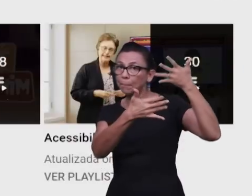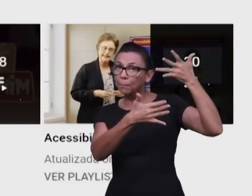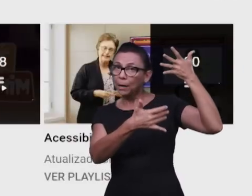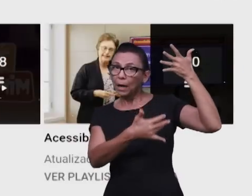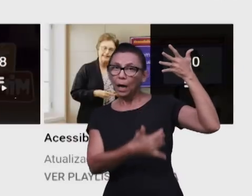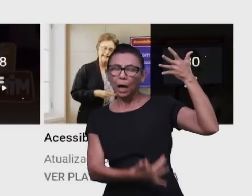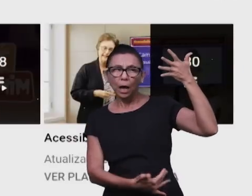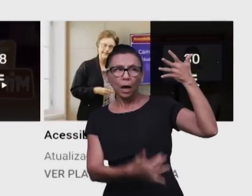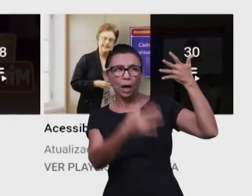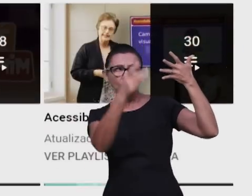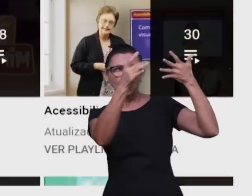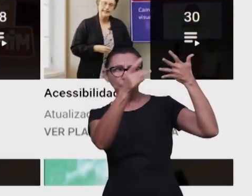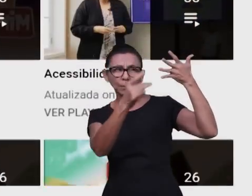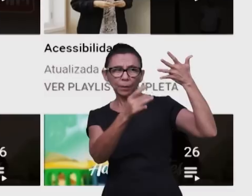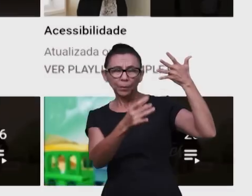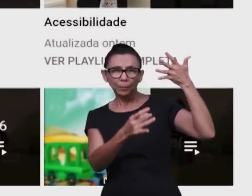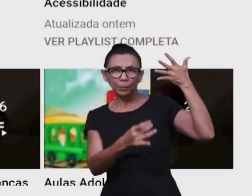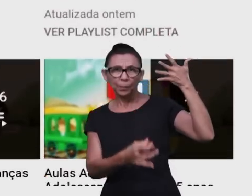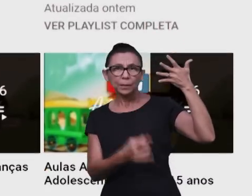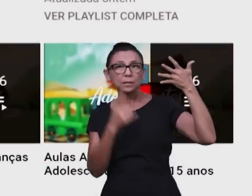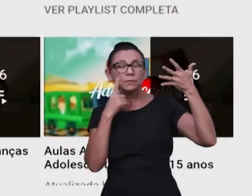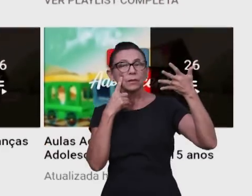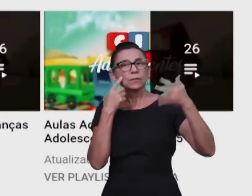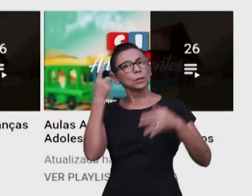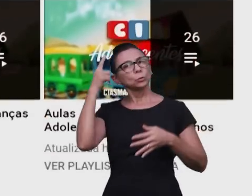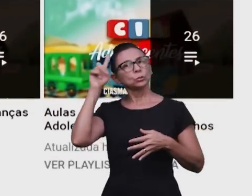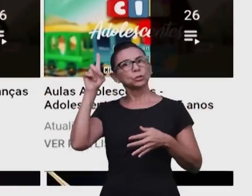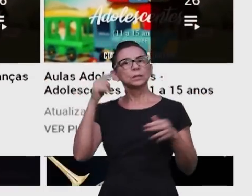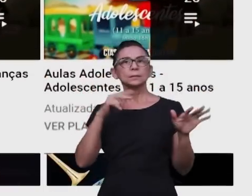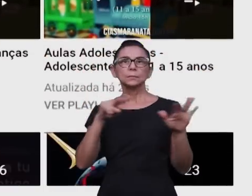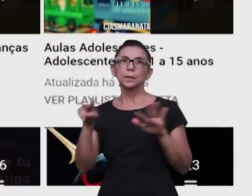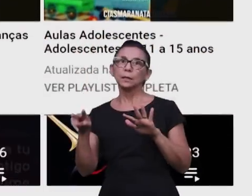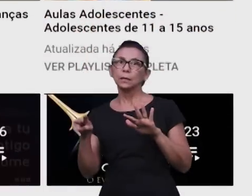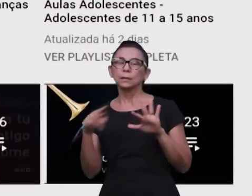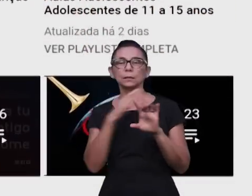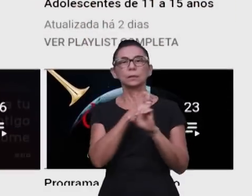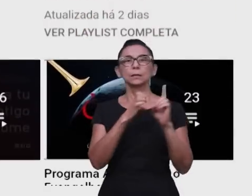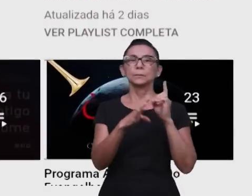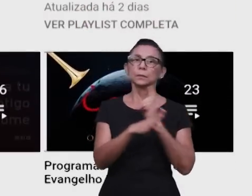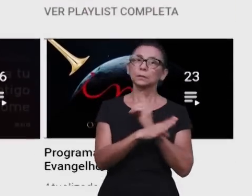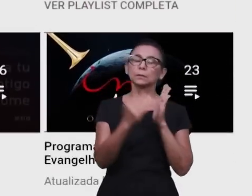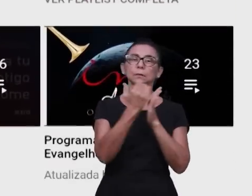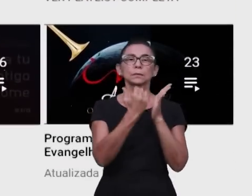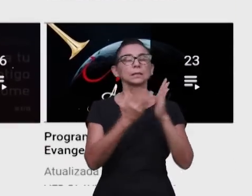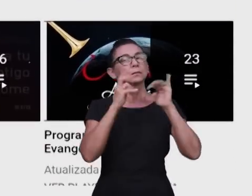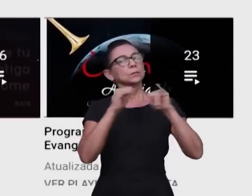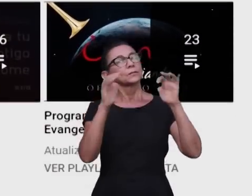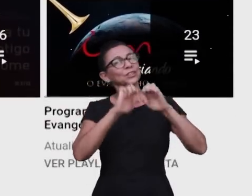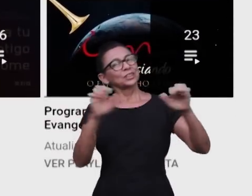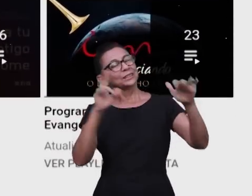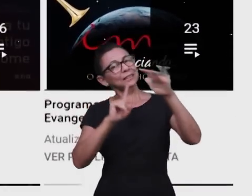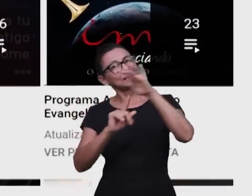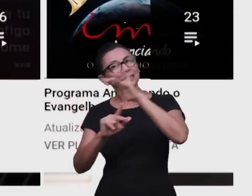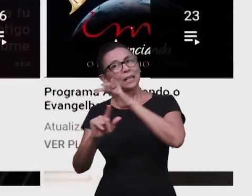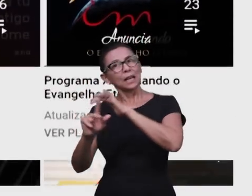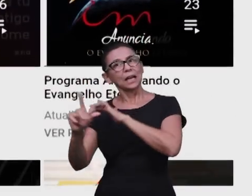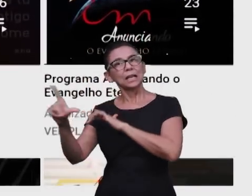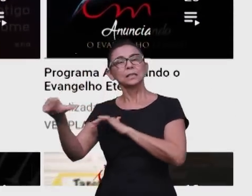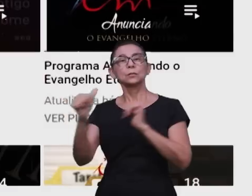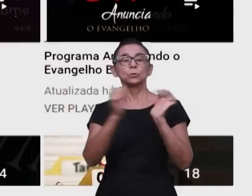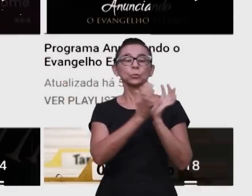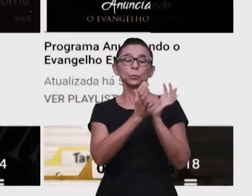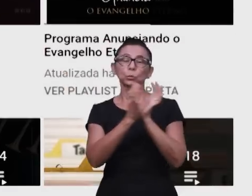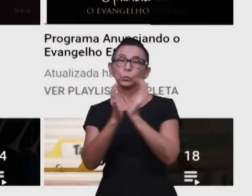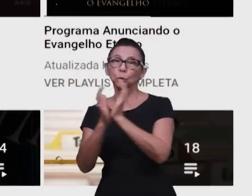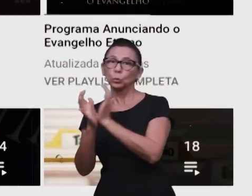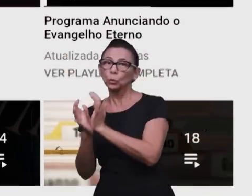lá está organizado pelos dias da semana, EBDs, programa Anunciando o Evangelho Eterno, aula das